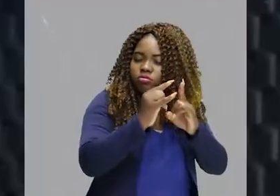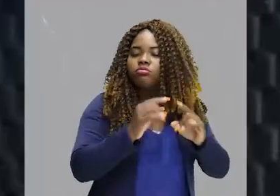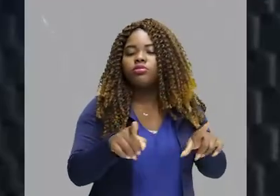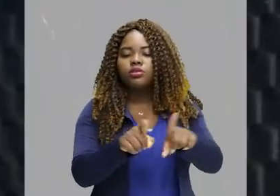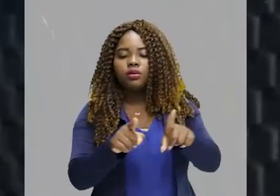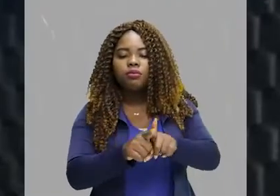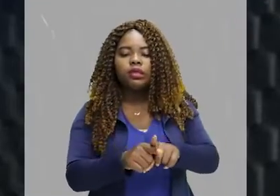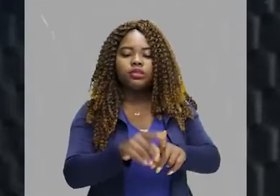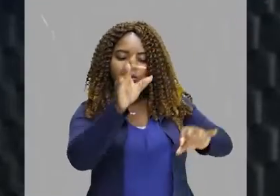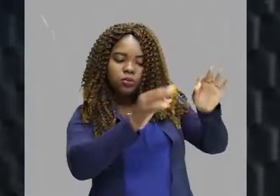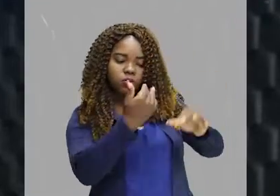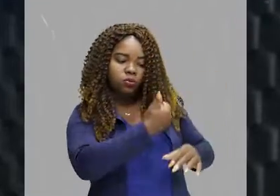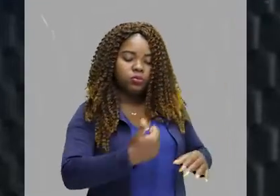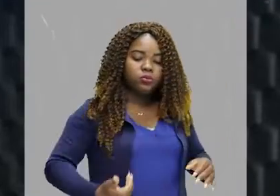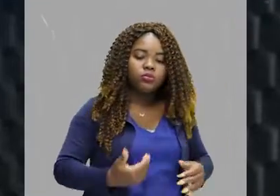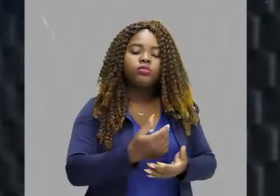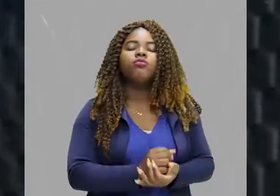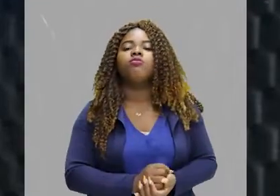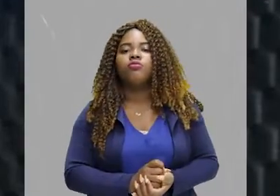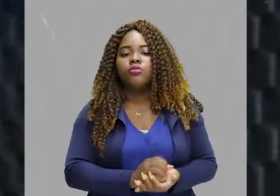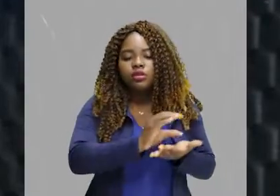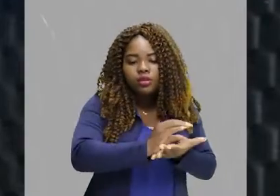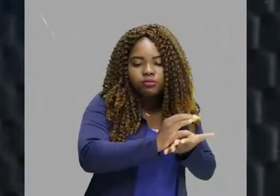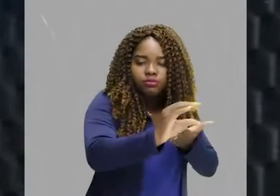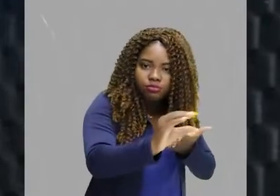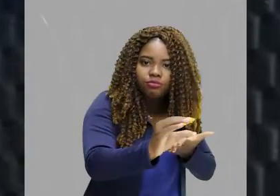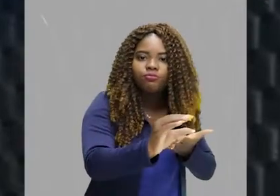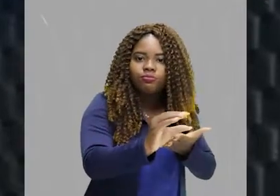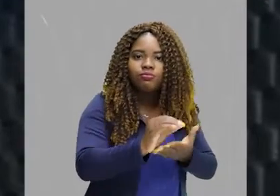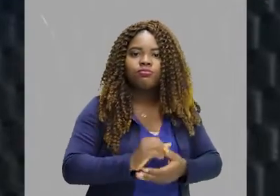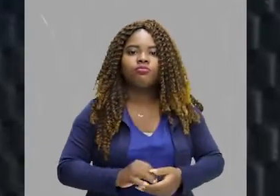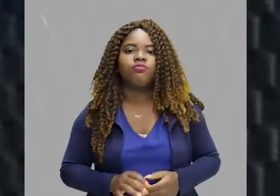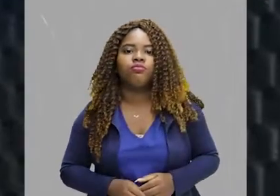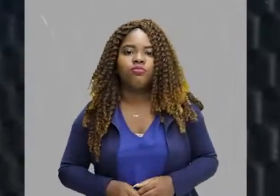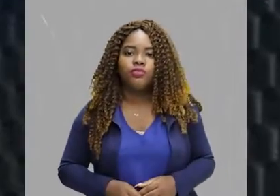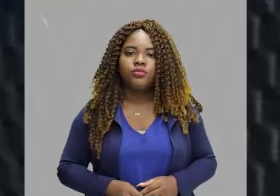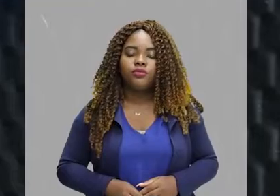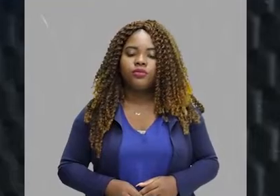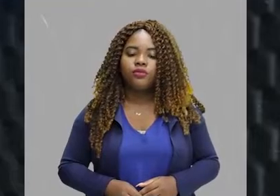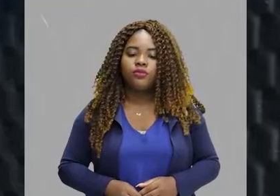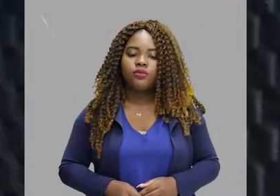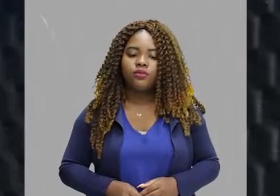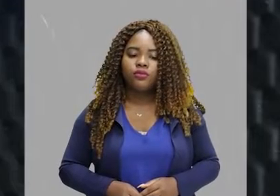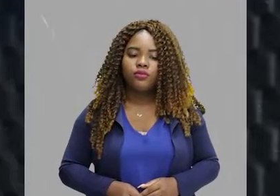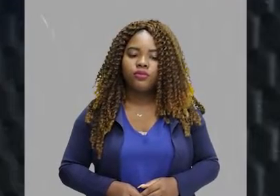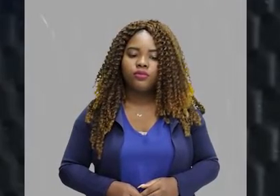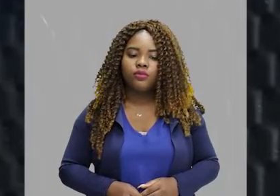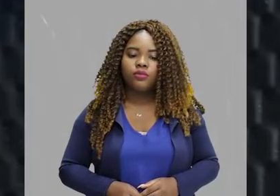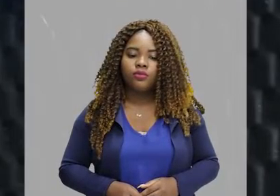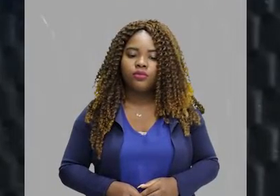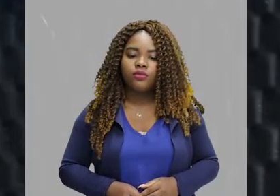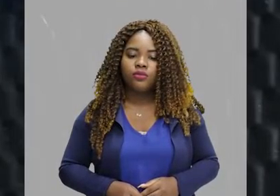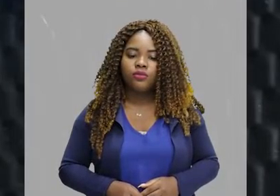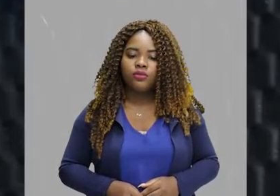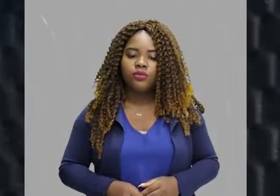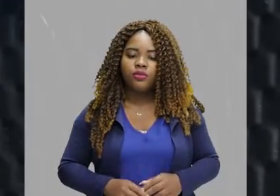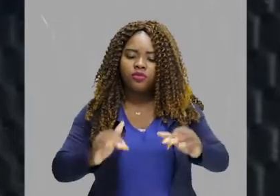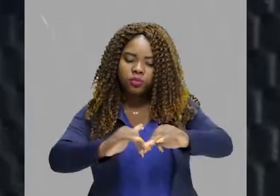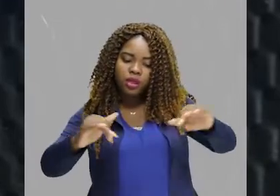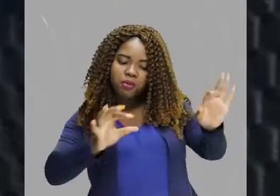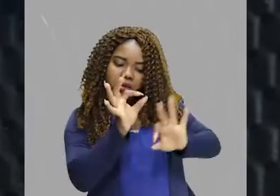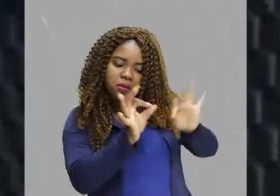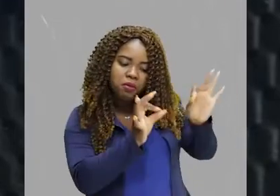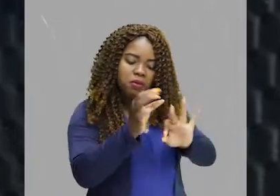pelo governo, que tem dinheiro público investido nisso aí, beleza? Então vamos lá, vamos primeiro separar o lixo